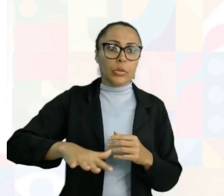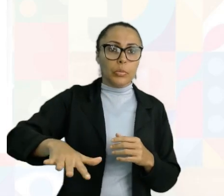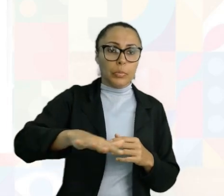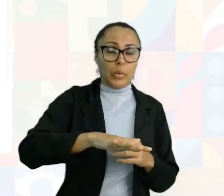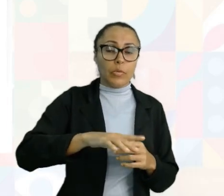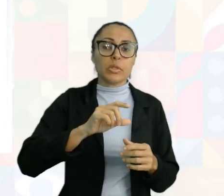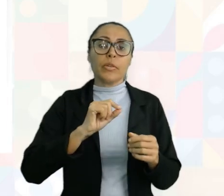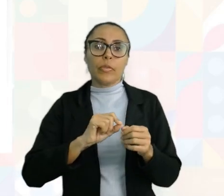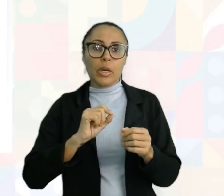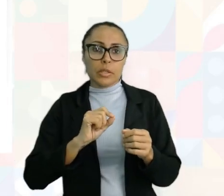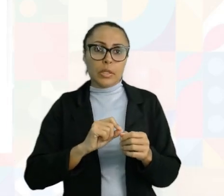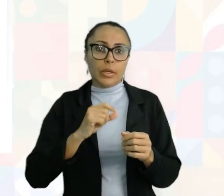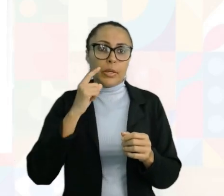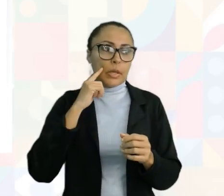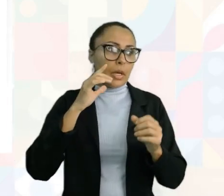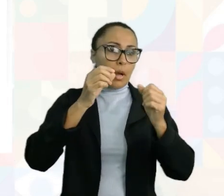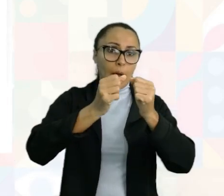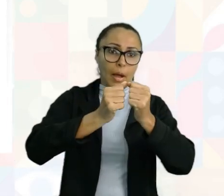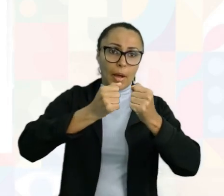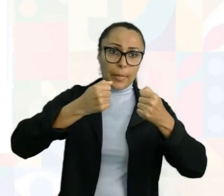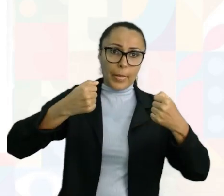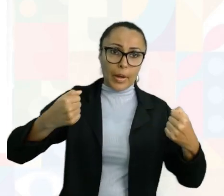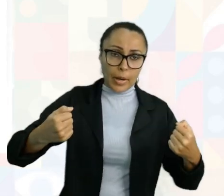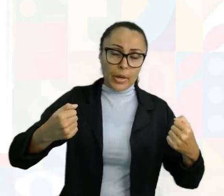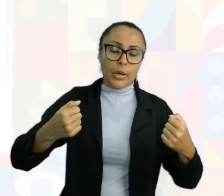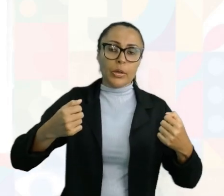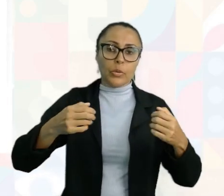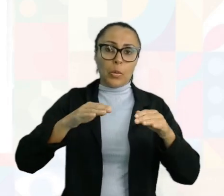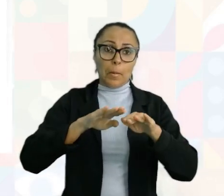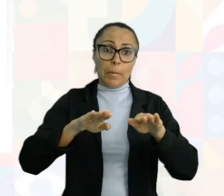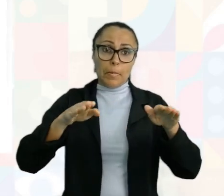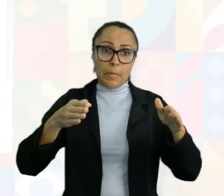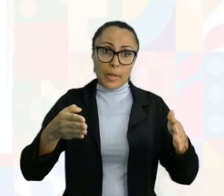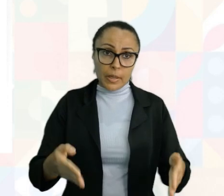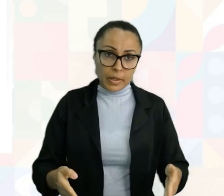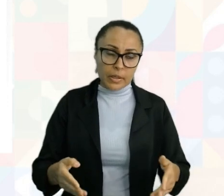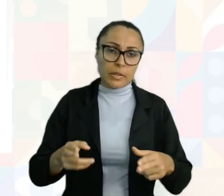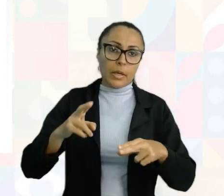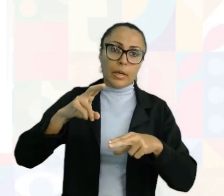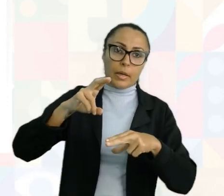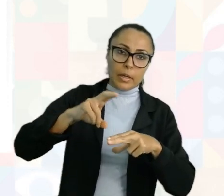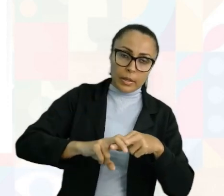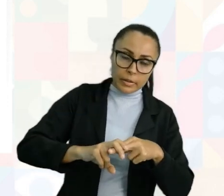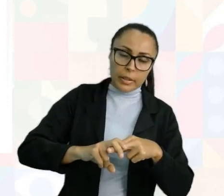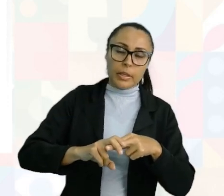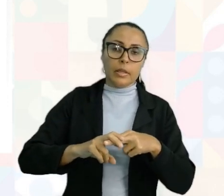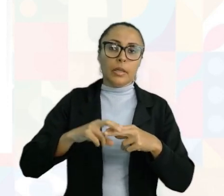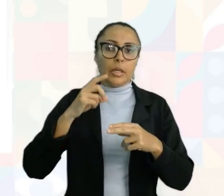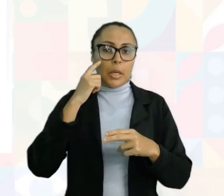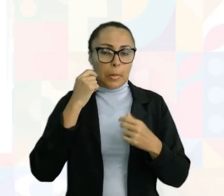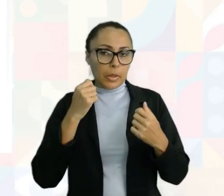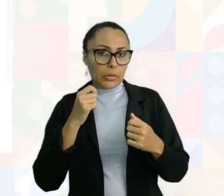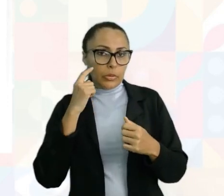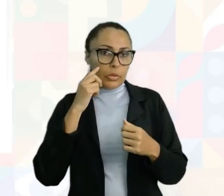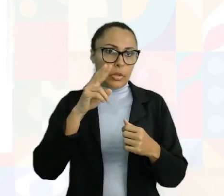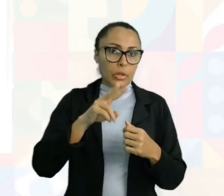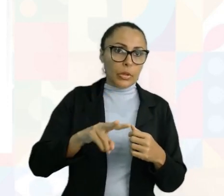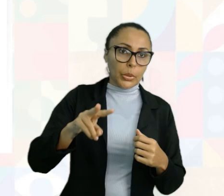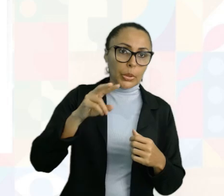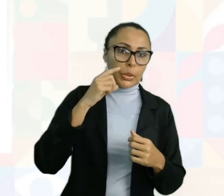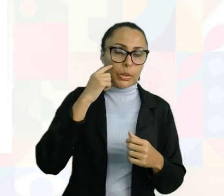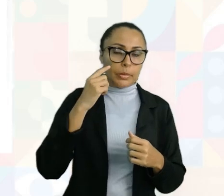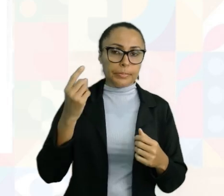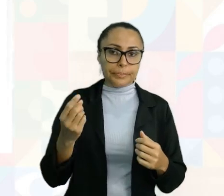você fazer armários, para você fazer mesas, para você fazer cadeiras. As peças precisam ser vistas em pelo menos